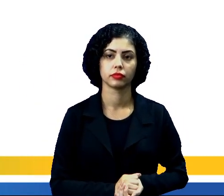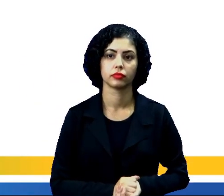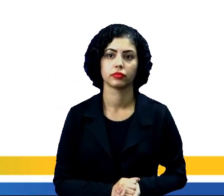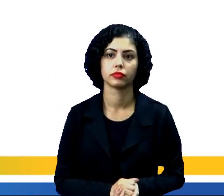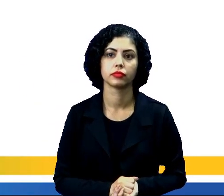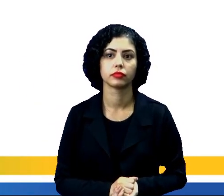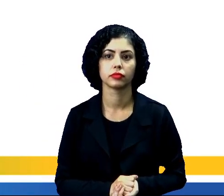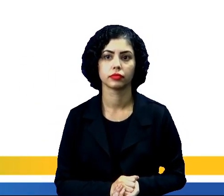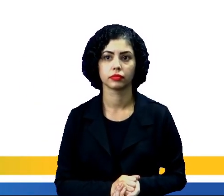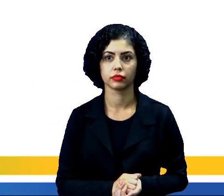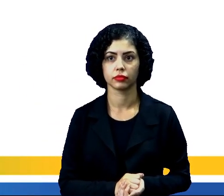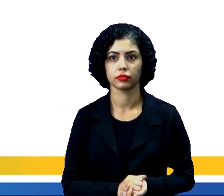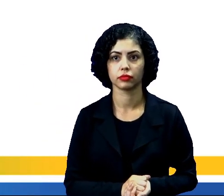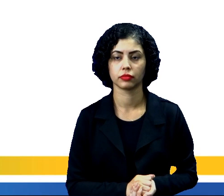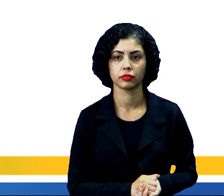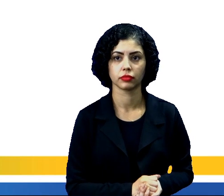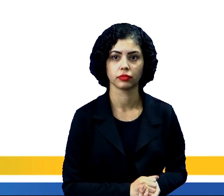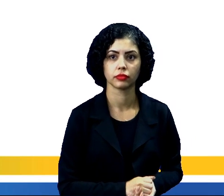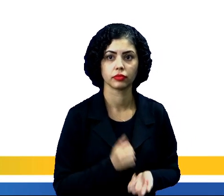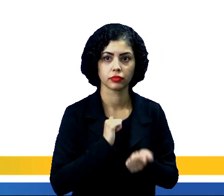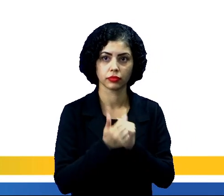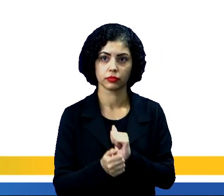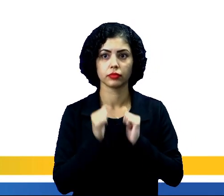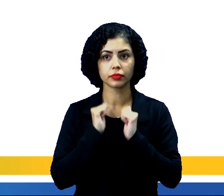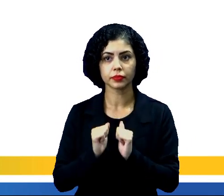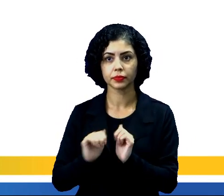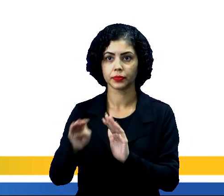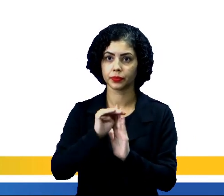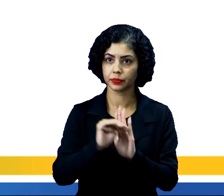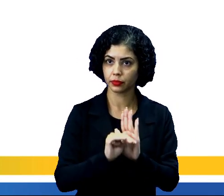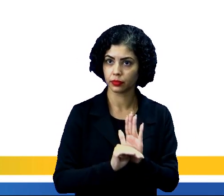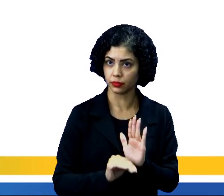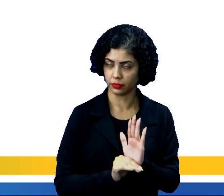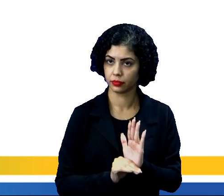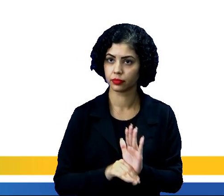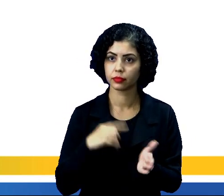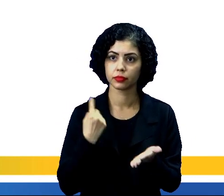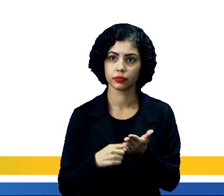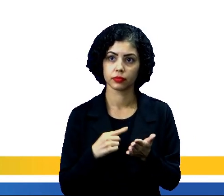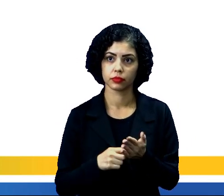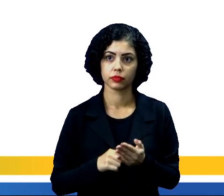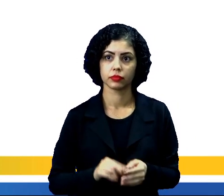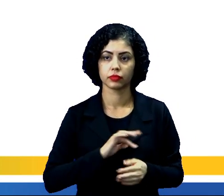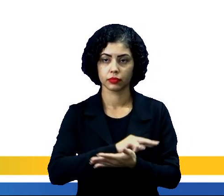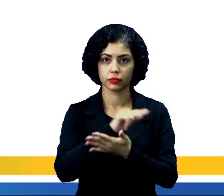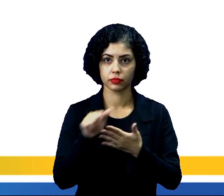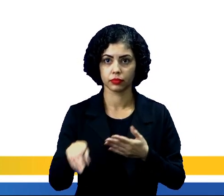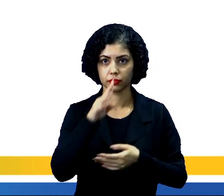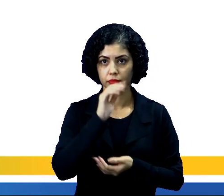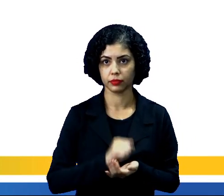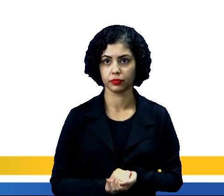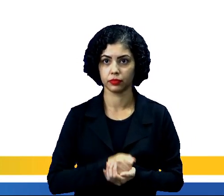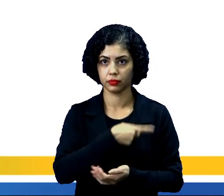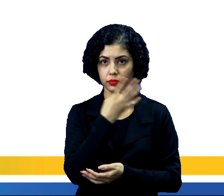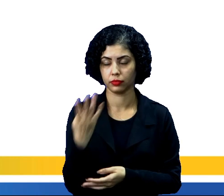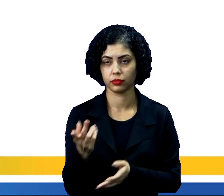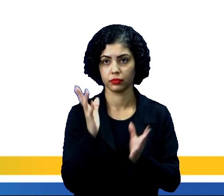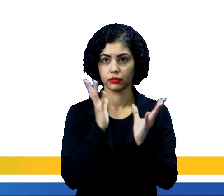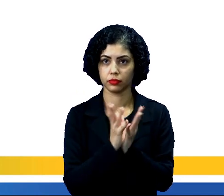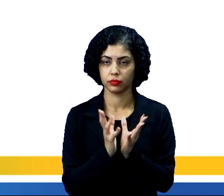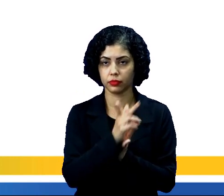comando e a orientação aí, temos o textinho, ó. Os esportes podem ser classificados levando em consideração diversos critérios, como a